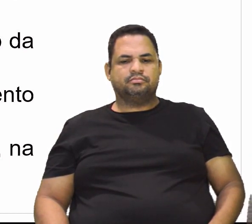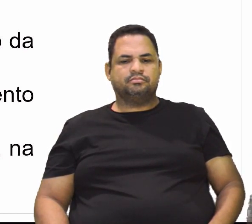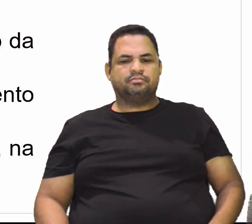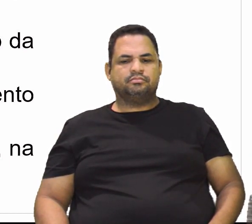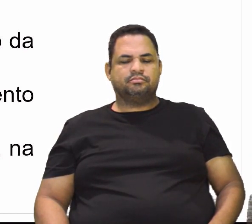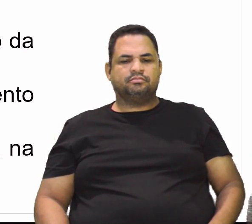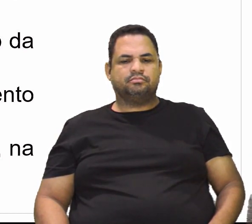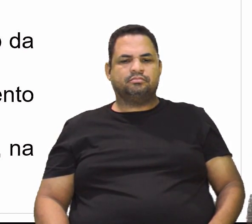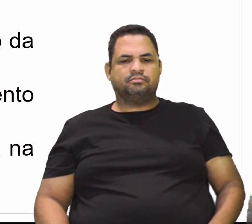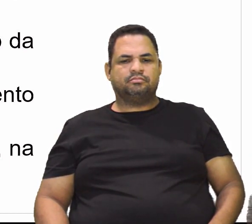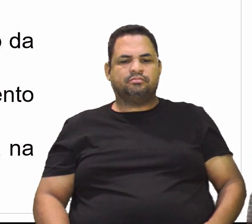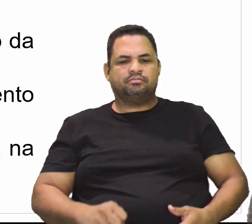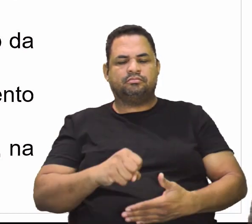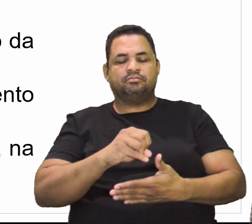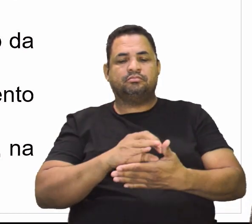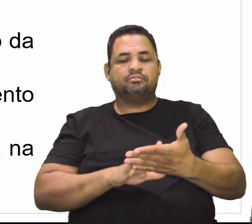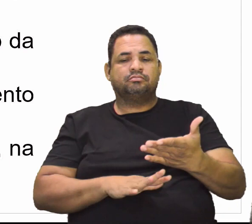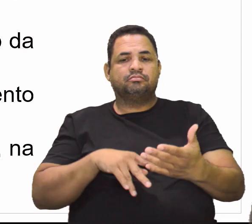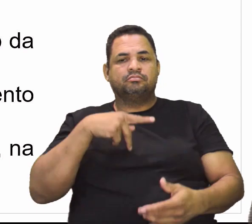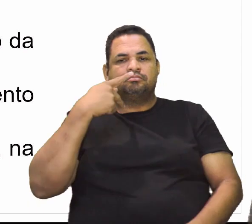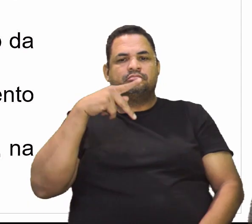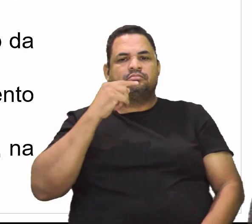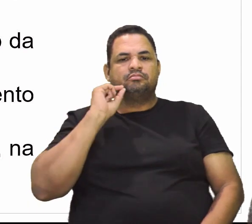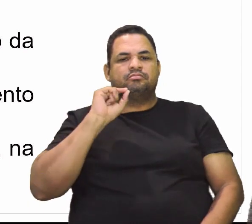A questão está falando de quê aí, hein?